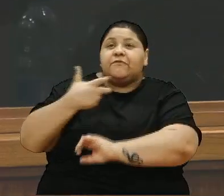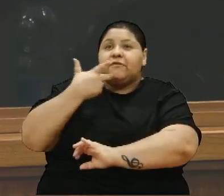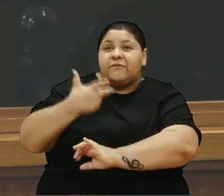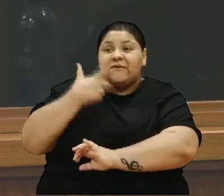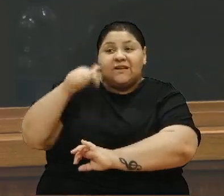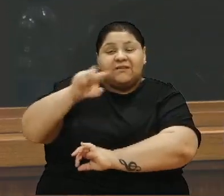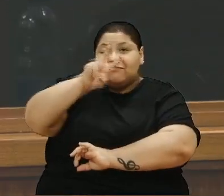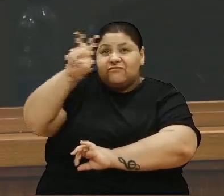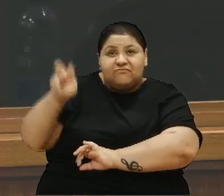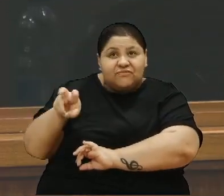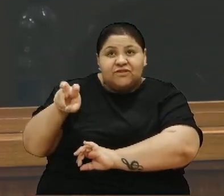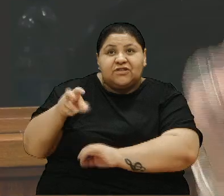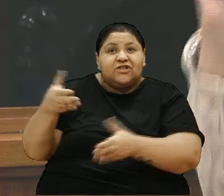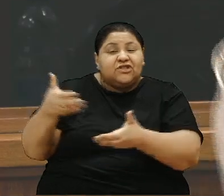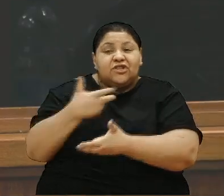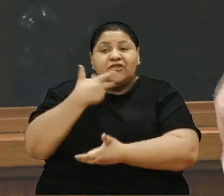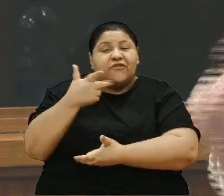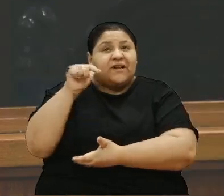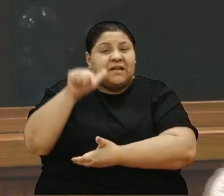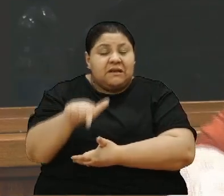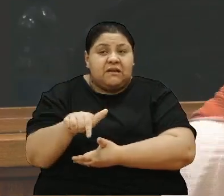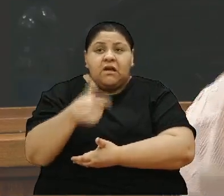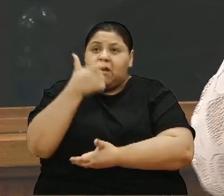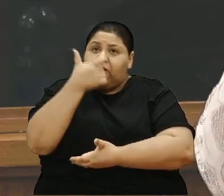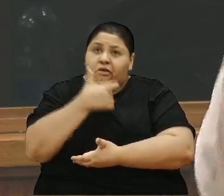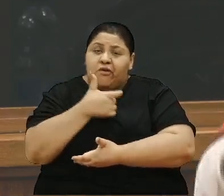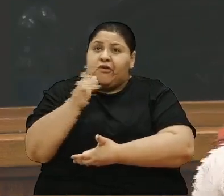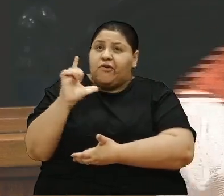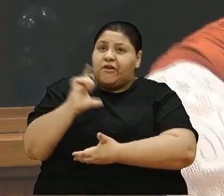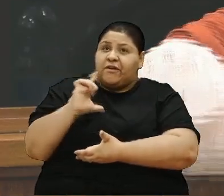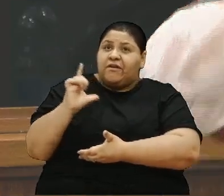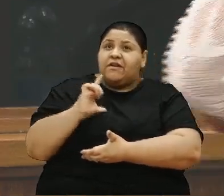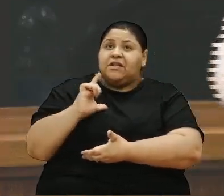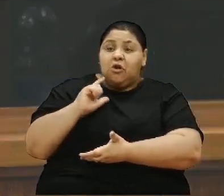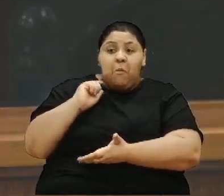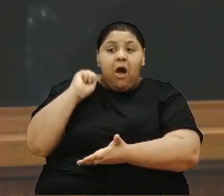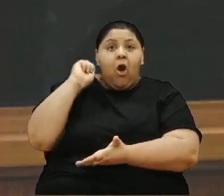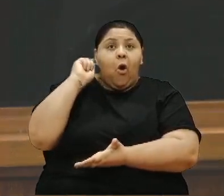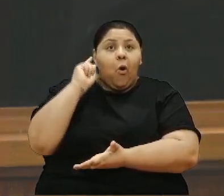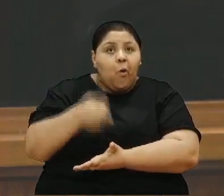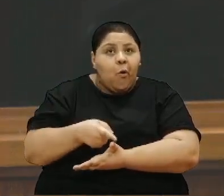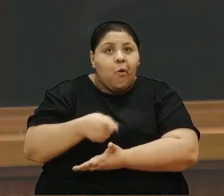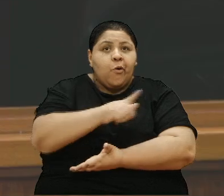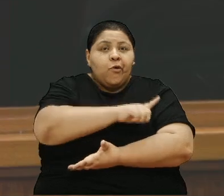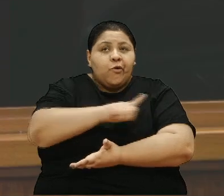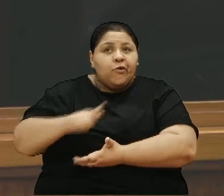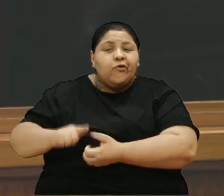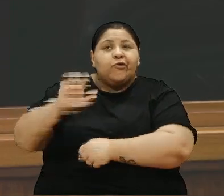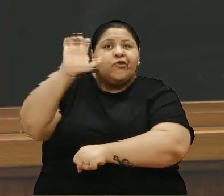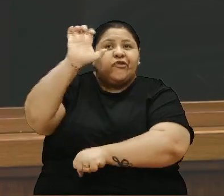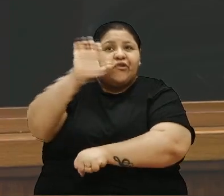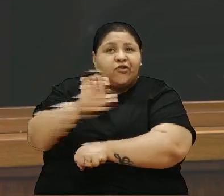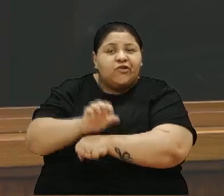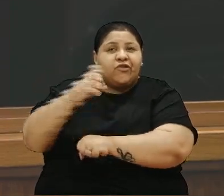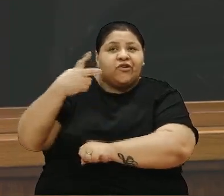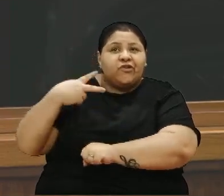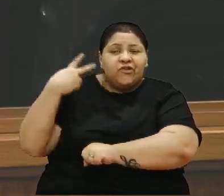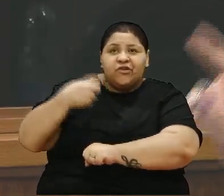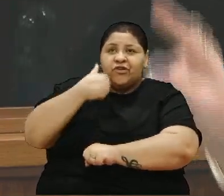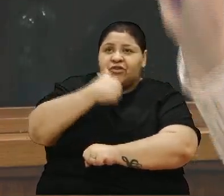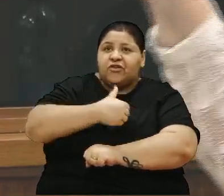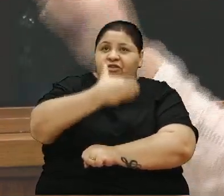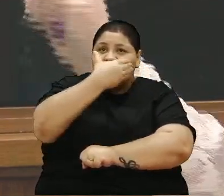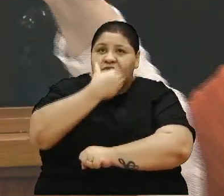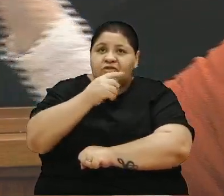sobre isso. E eu já disse aqui, parece que tem uma ordem do governo estadual que vereador e vereadora